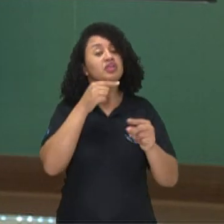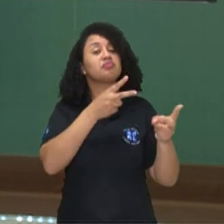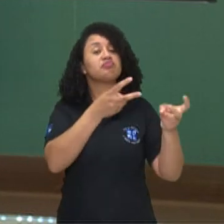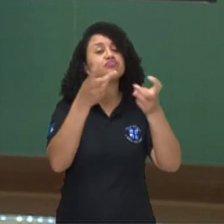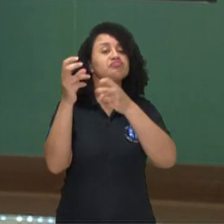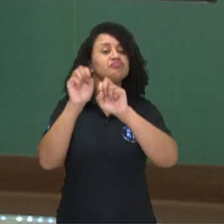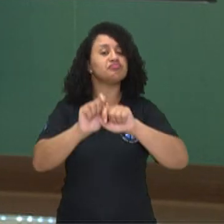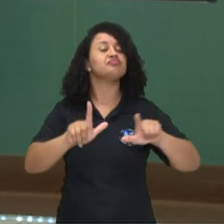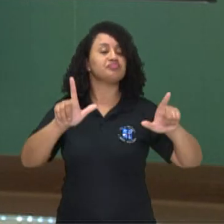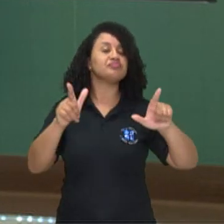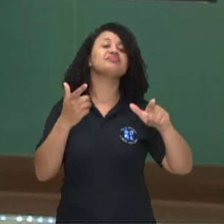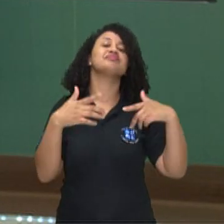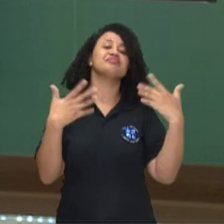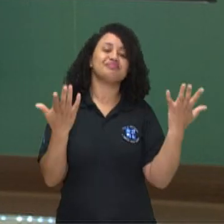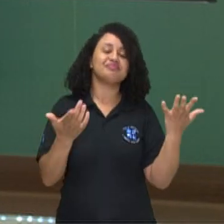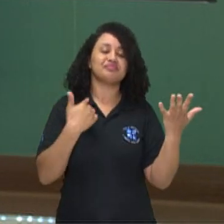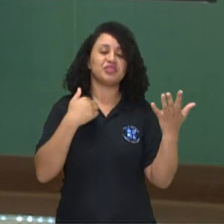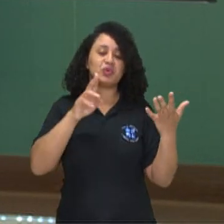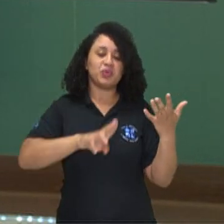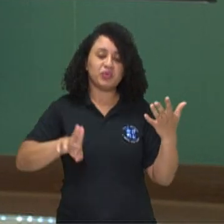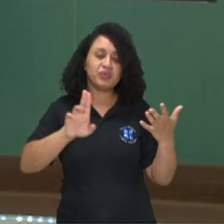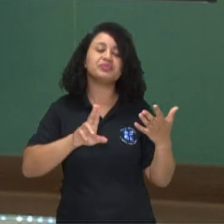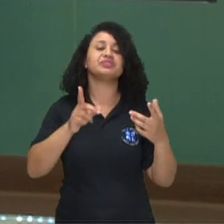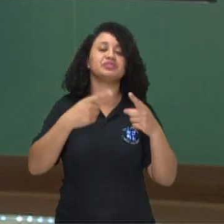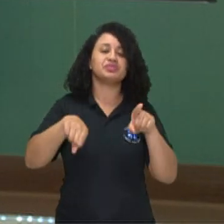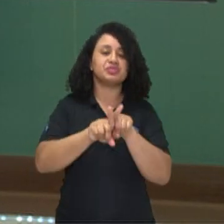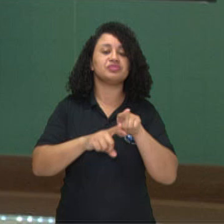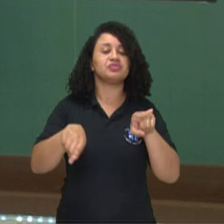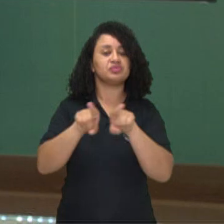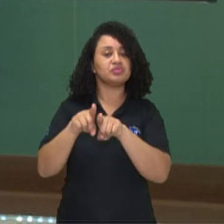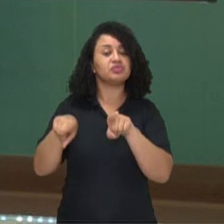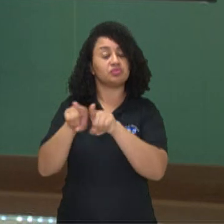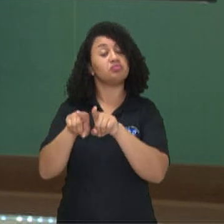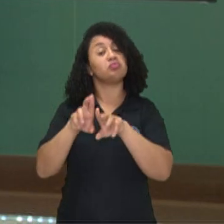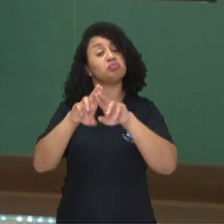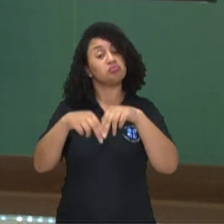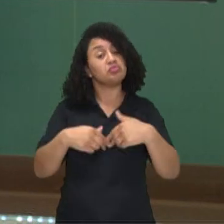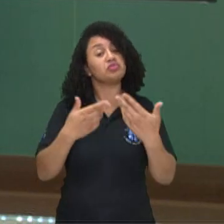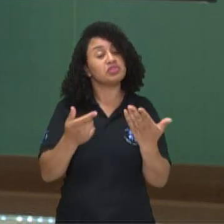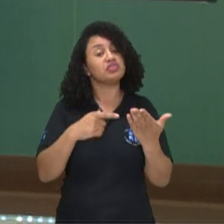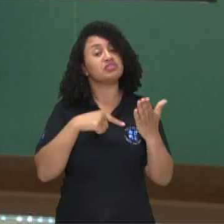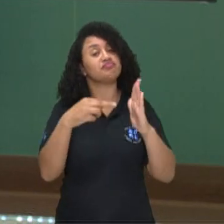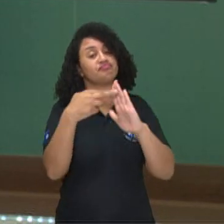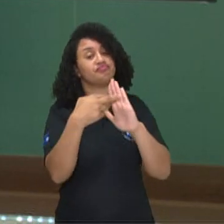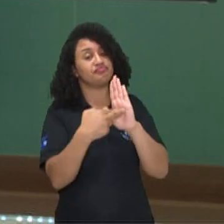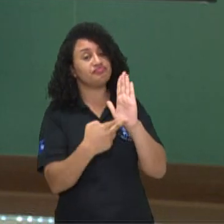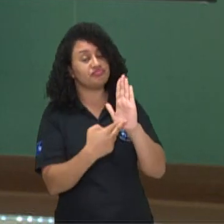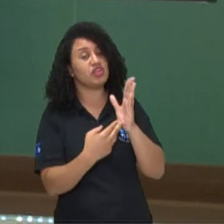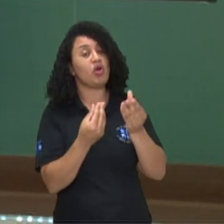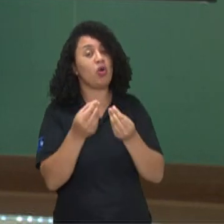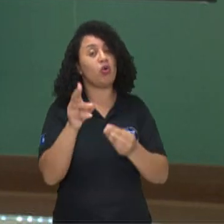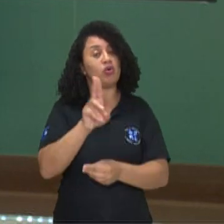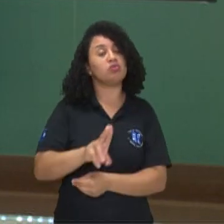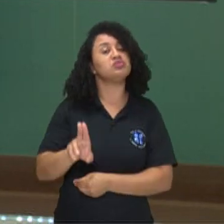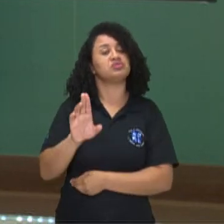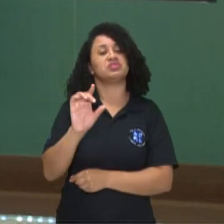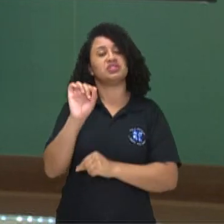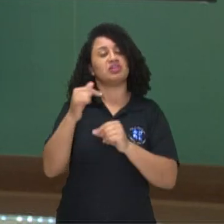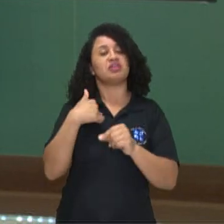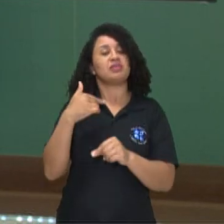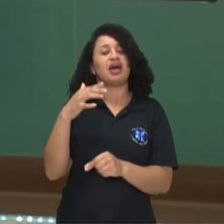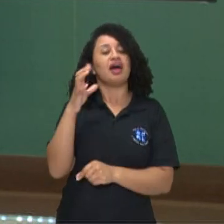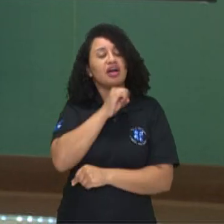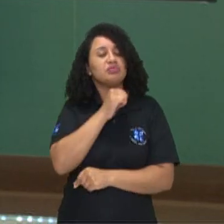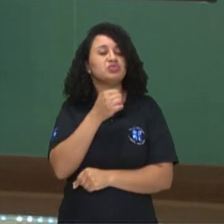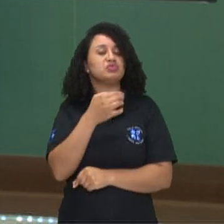notadas. E acaba que a gente utiliza muito elas. E dado isso, a gente tem regras para utilizar elas com mais